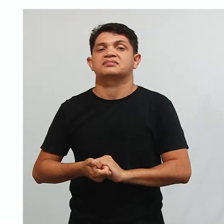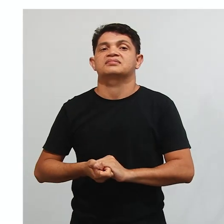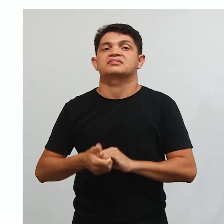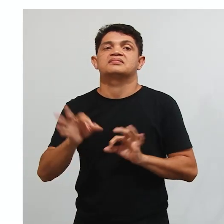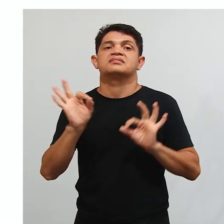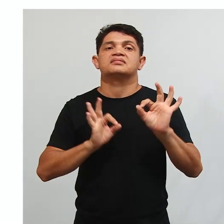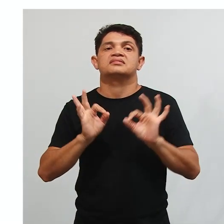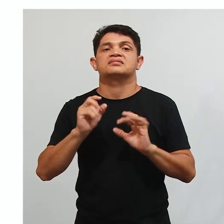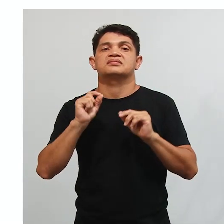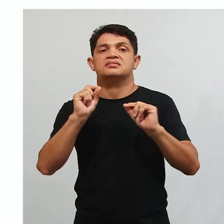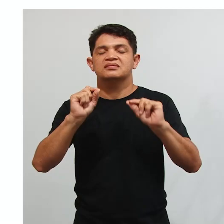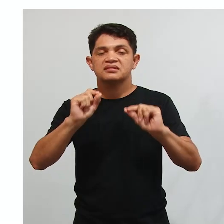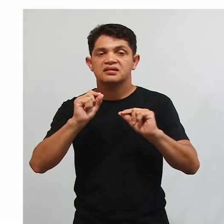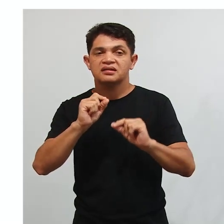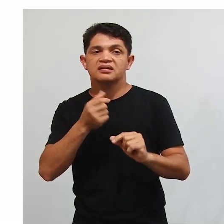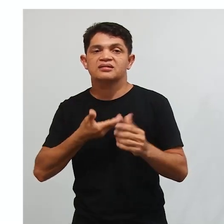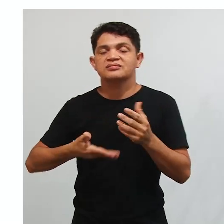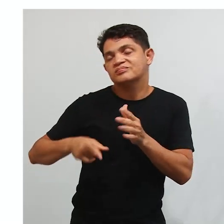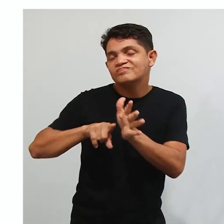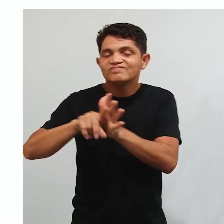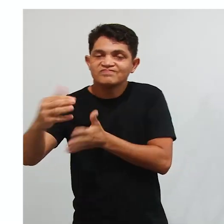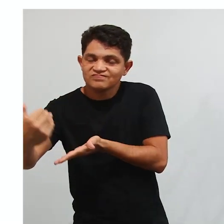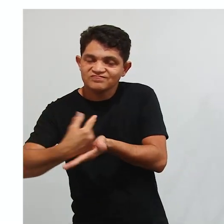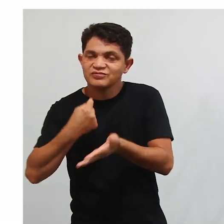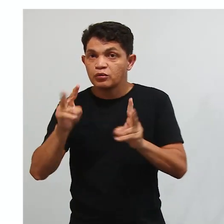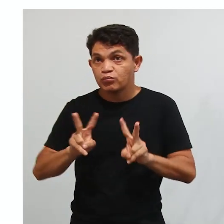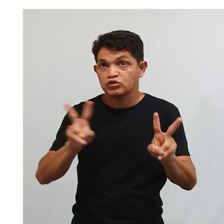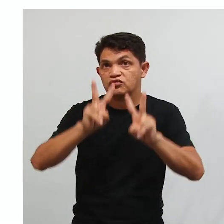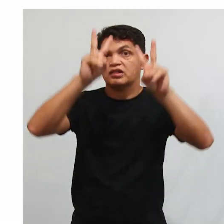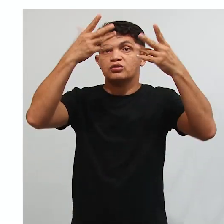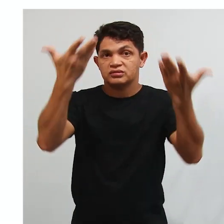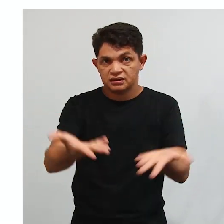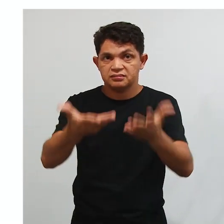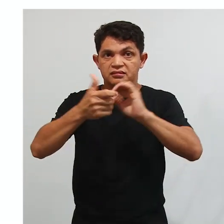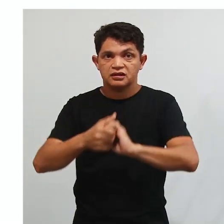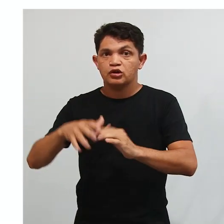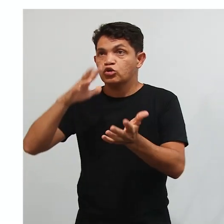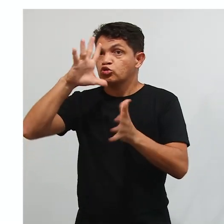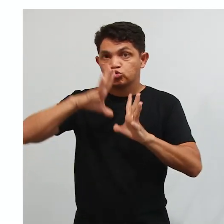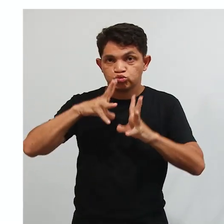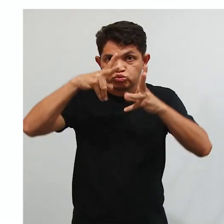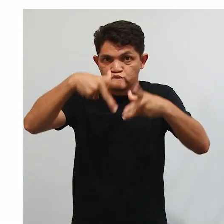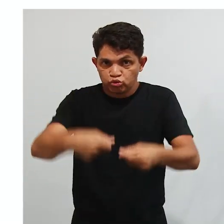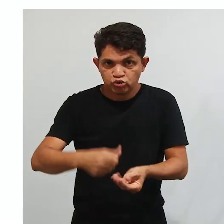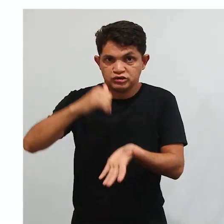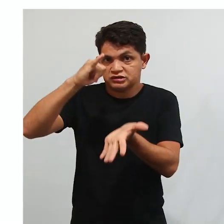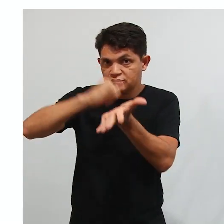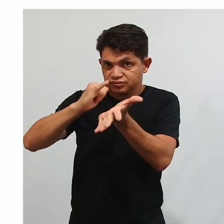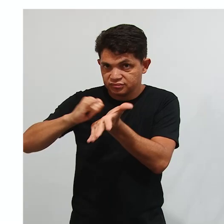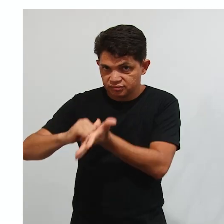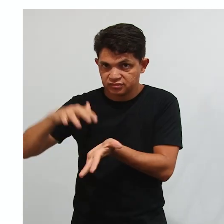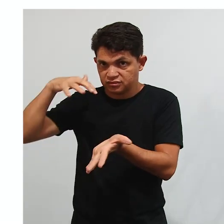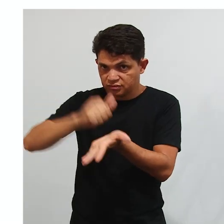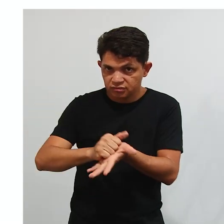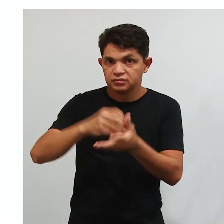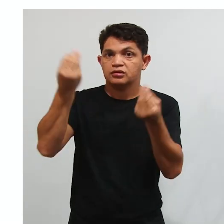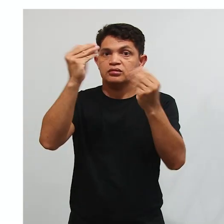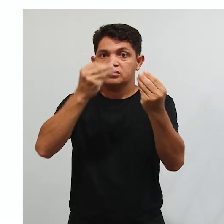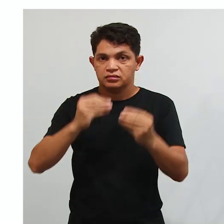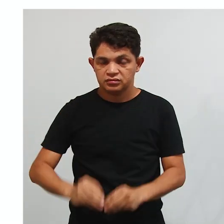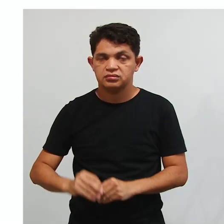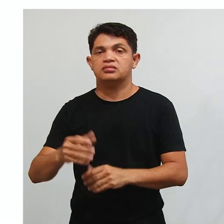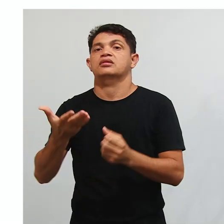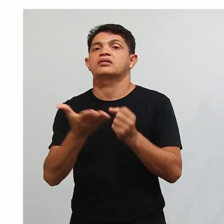ela vai evidentemente ter muito valor todas as pesquisas aplicadas elas são feitas com base em pesquisas básicas já